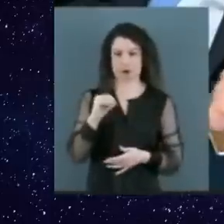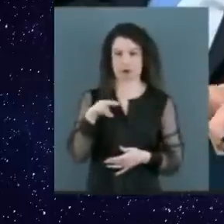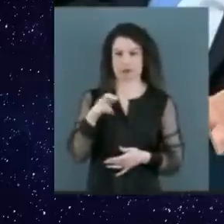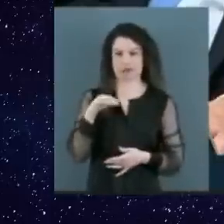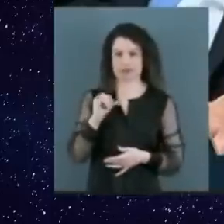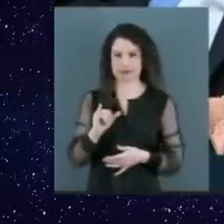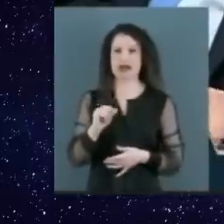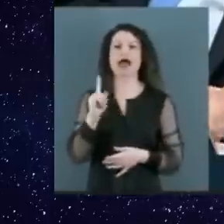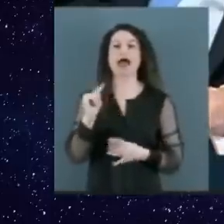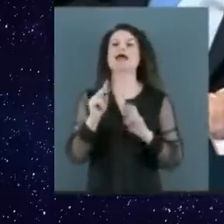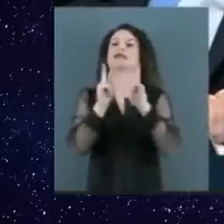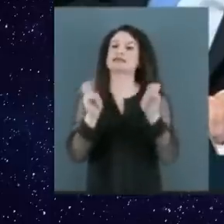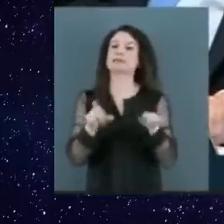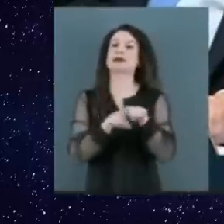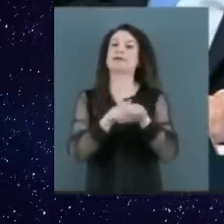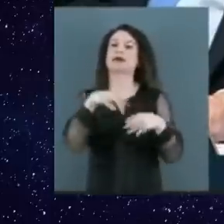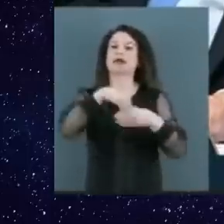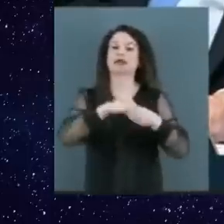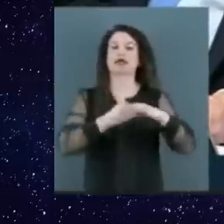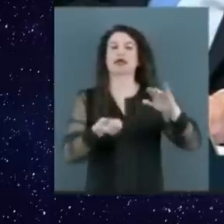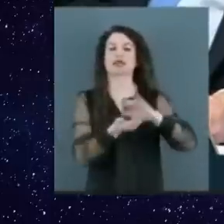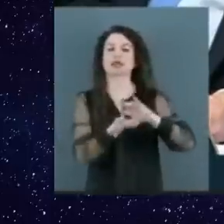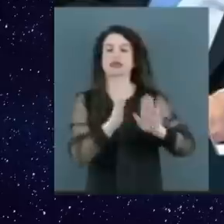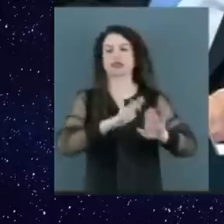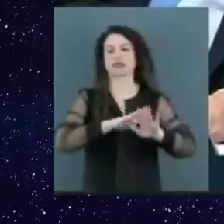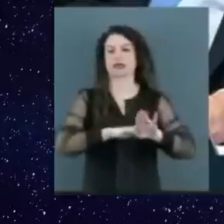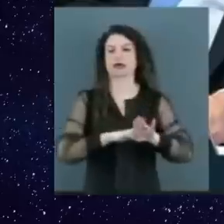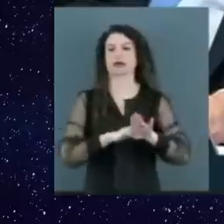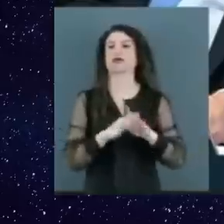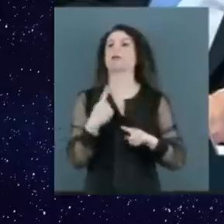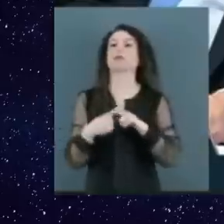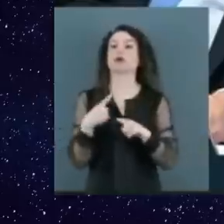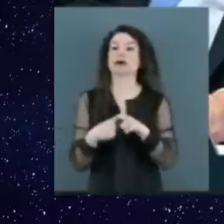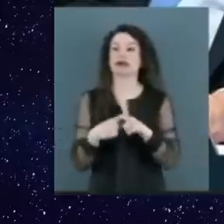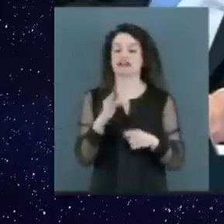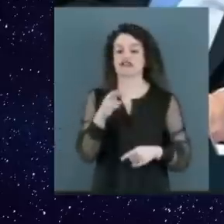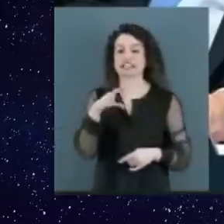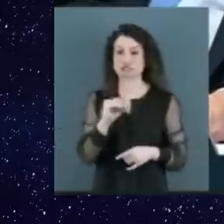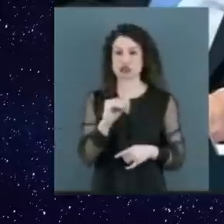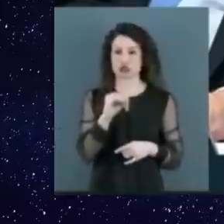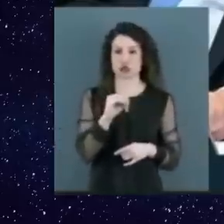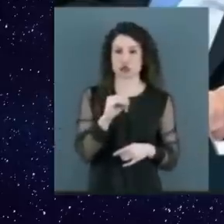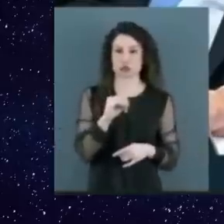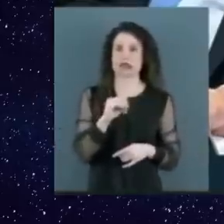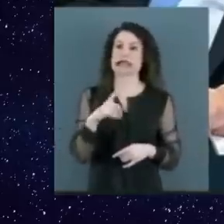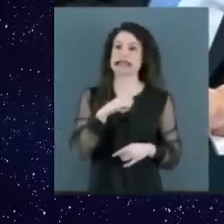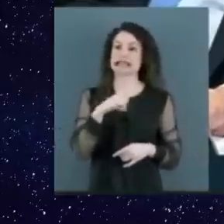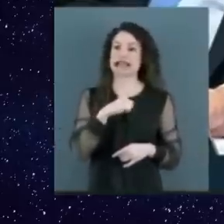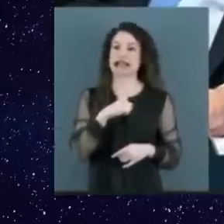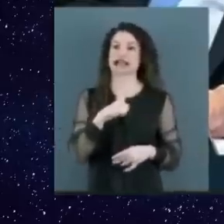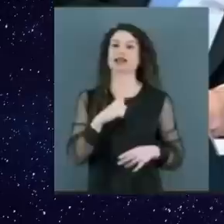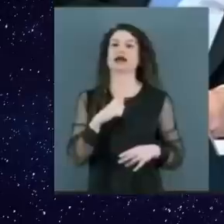por casos de corrupção. O coordenador nacional do Pronace, Francisco Narbal Alves Rodrigues, foi condenado por